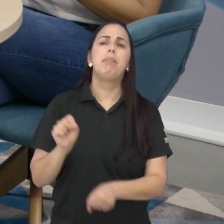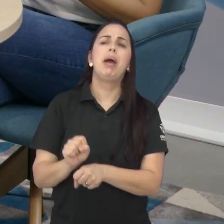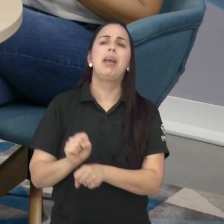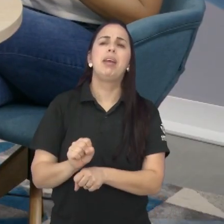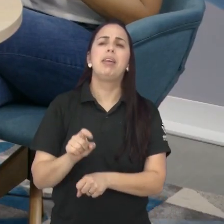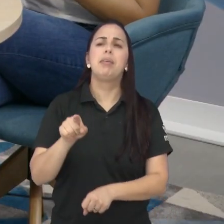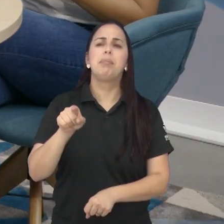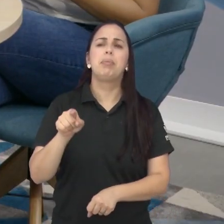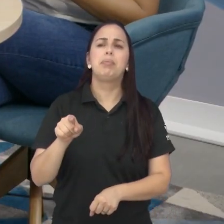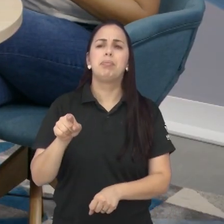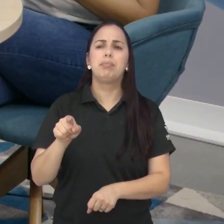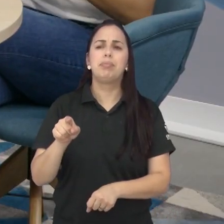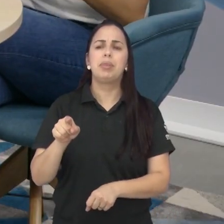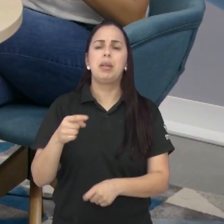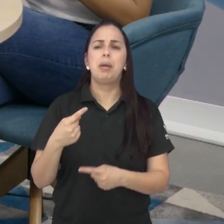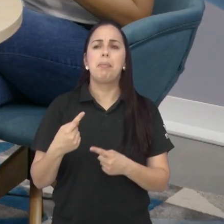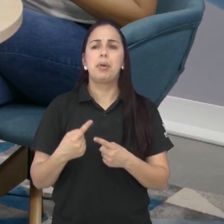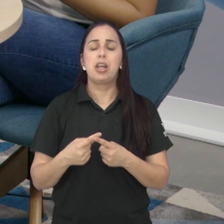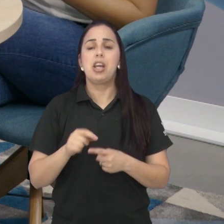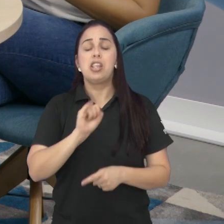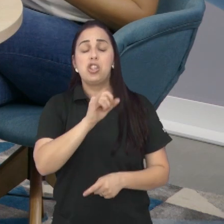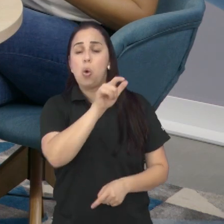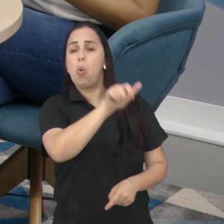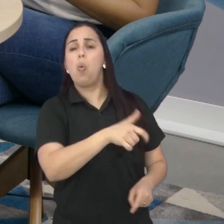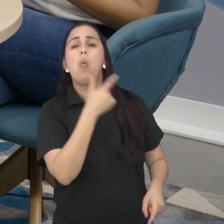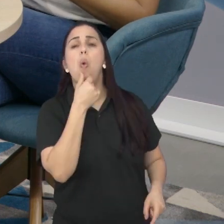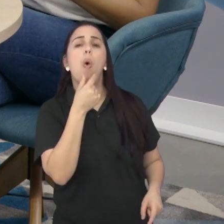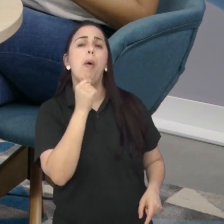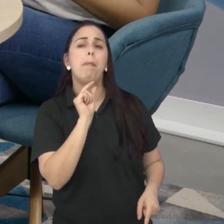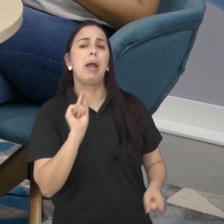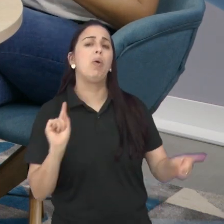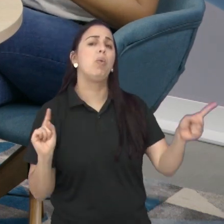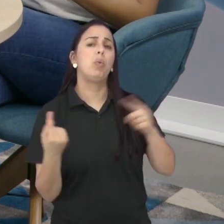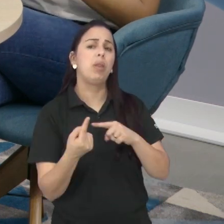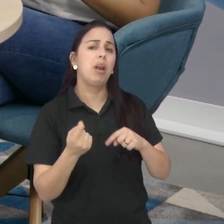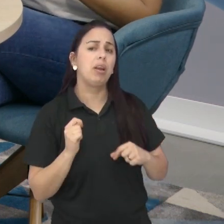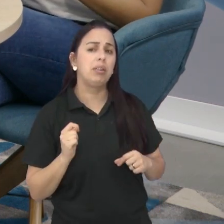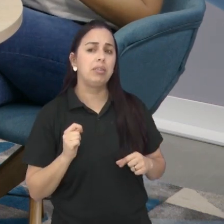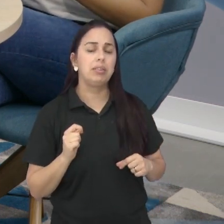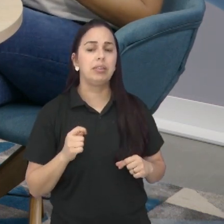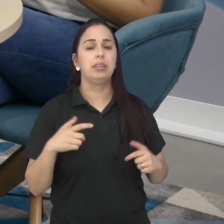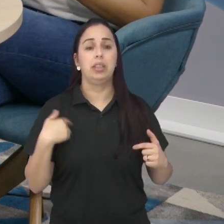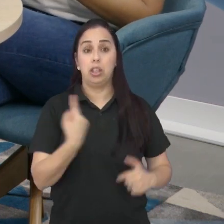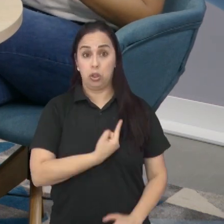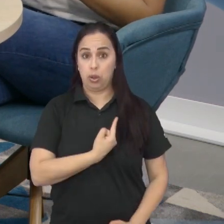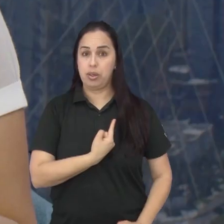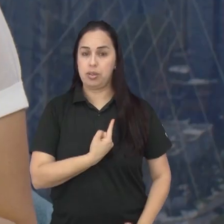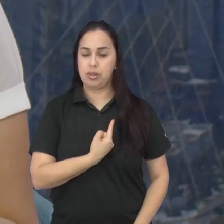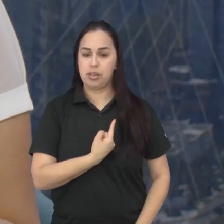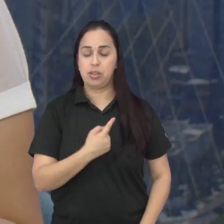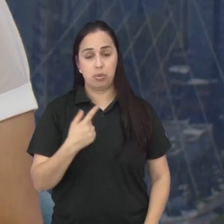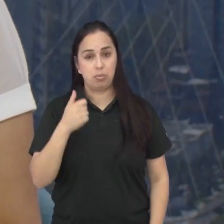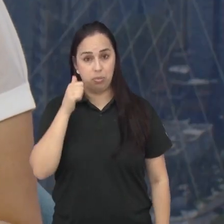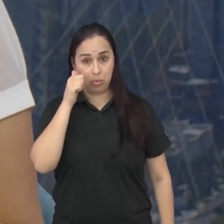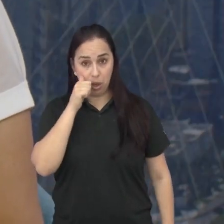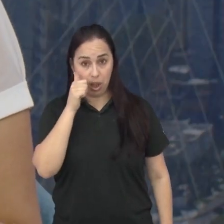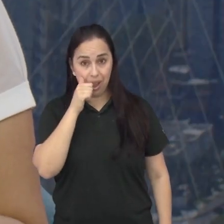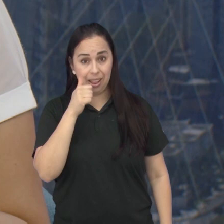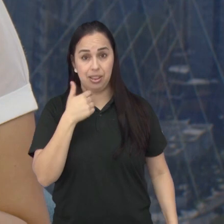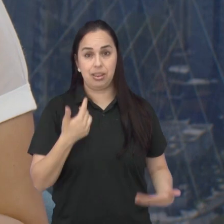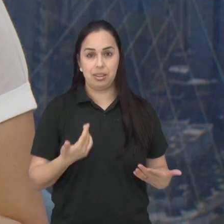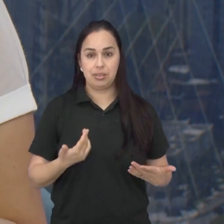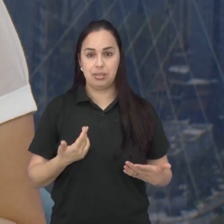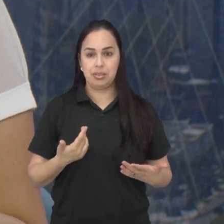você parou nesse momento e se fosse um homem, né? Então, de alguma maneira, nós somos, né, nós mulheres, nós